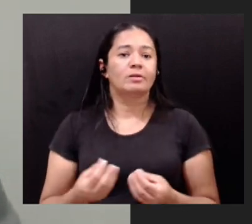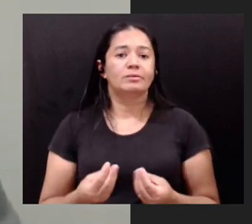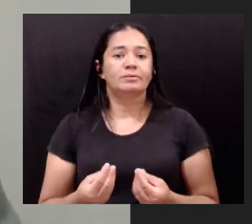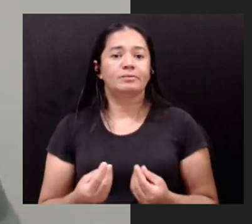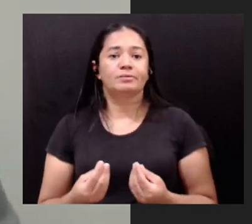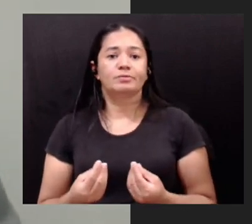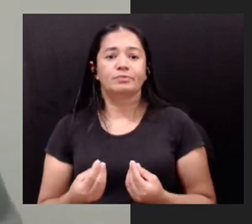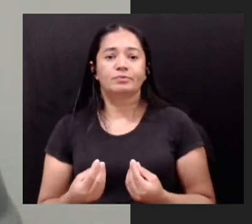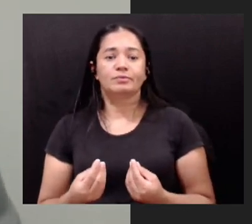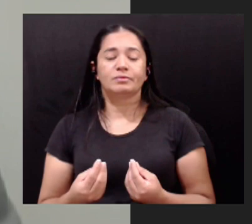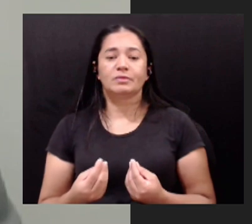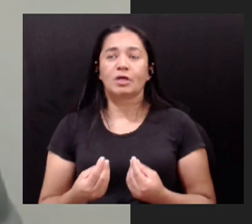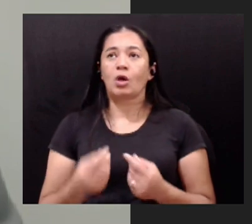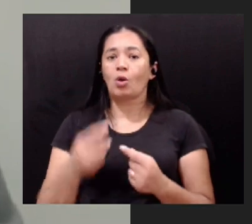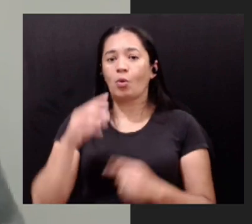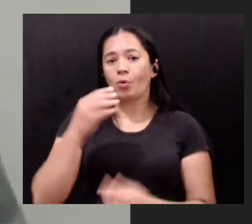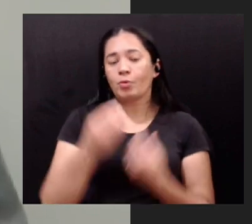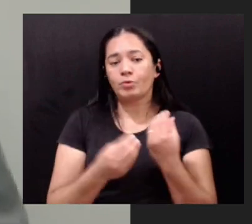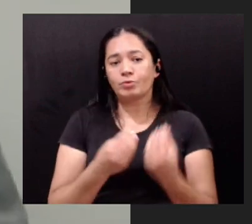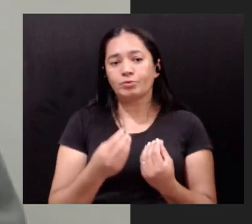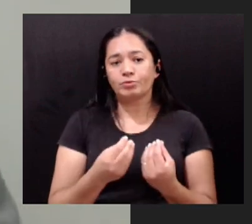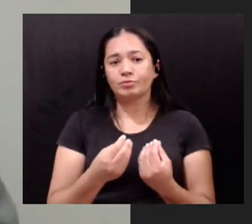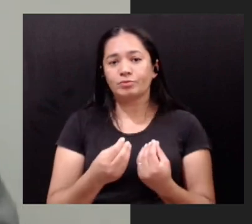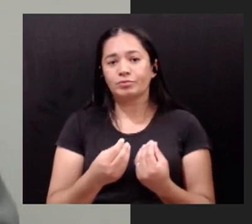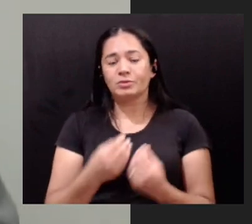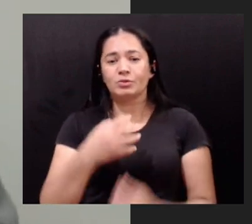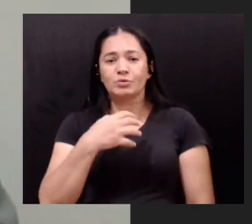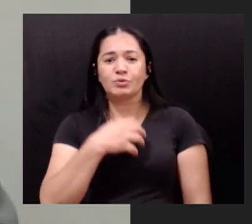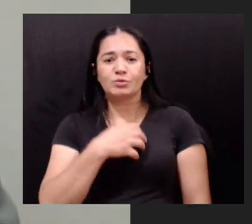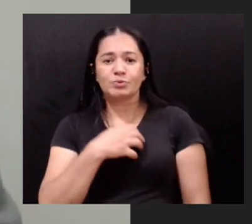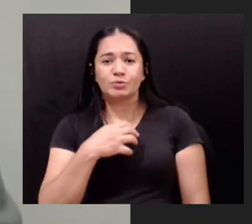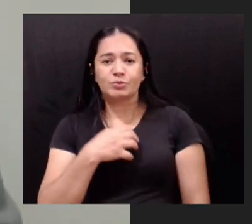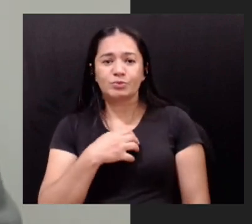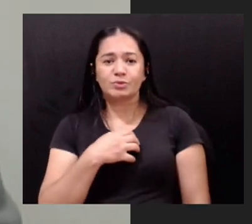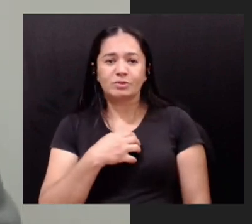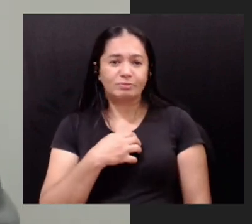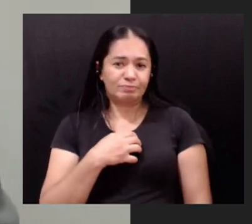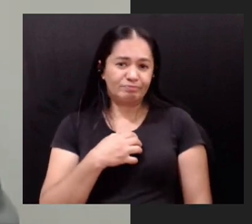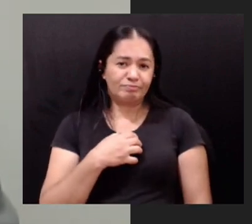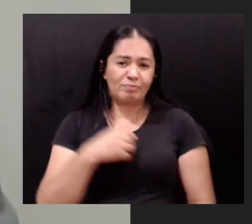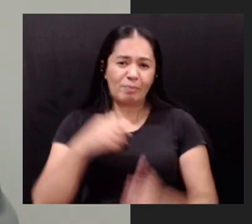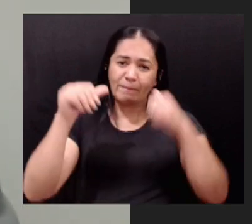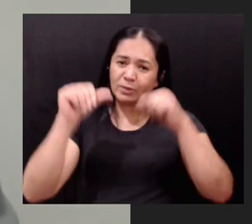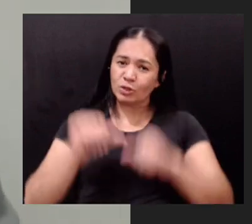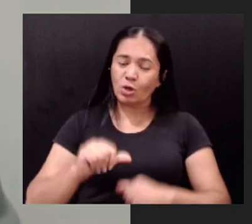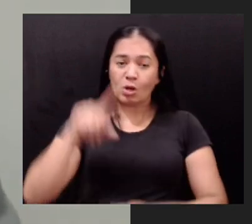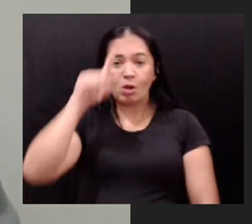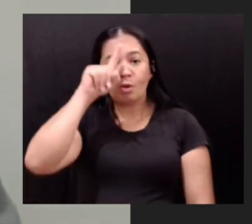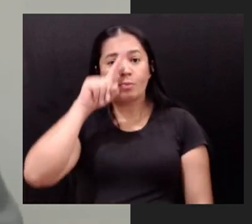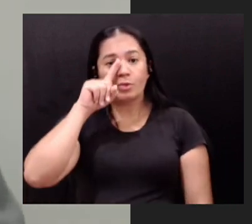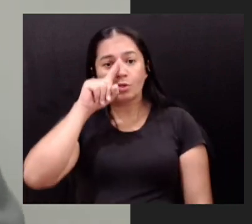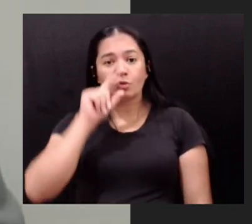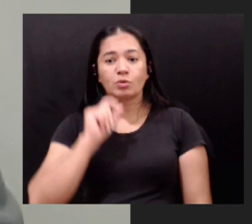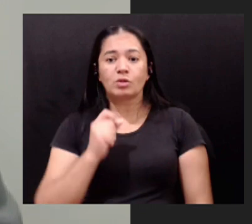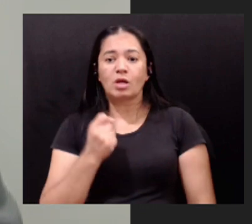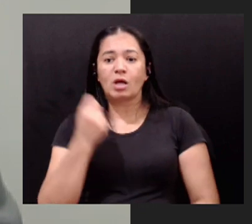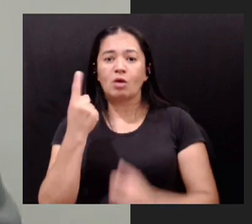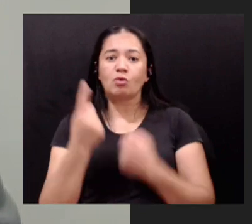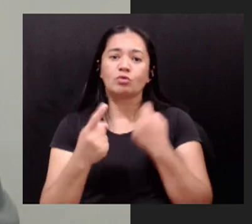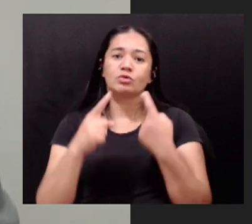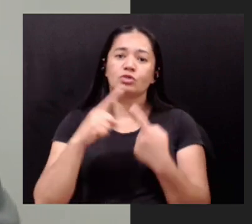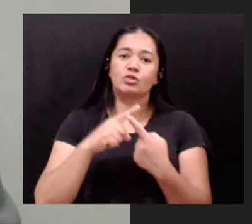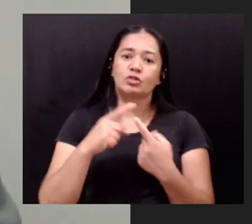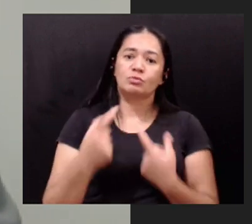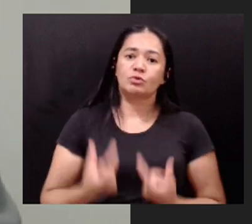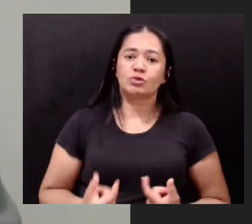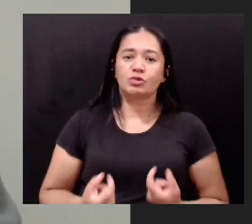acentuar os sintomas mesmo, trazer um risco aumentado para alguns tipos de cânceres, né, então